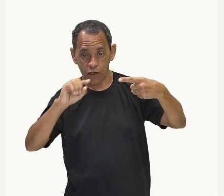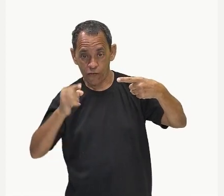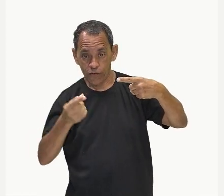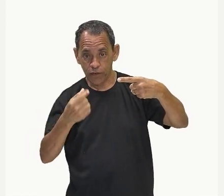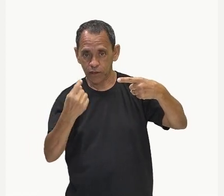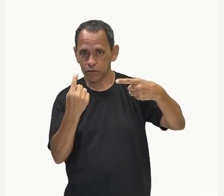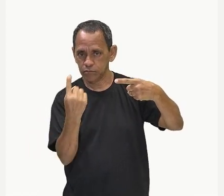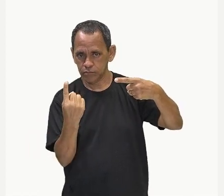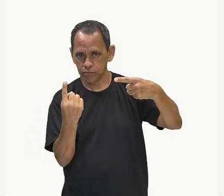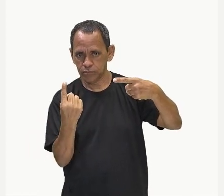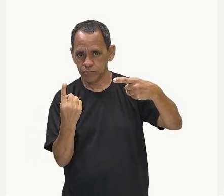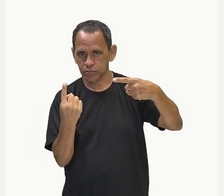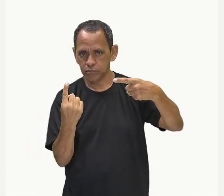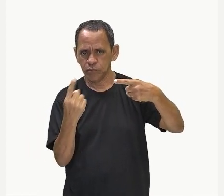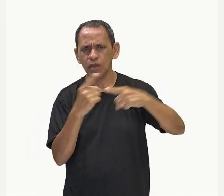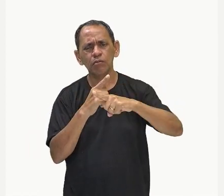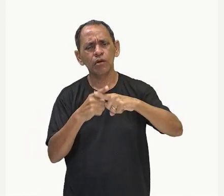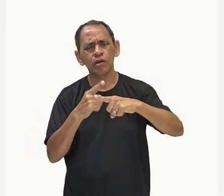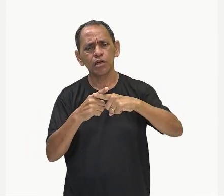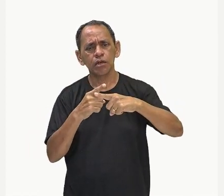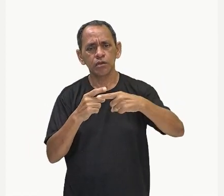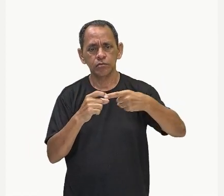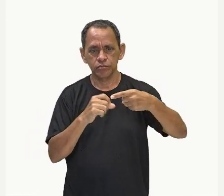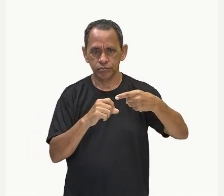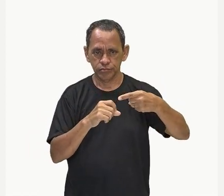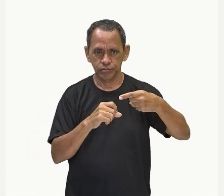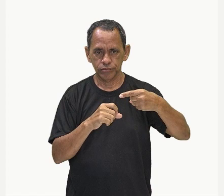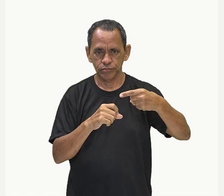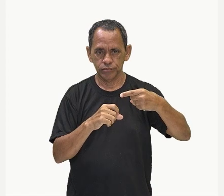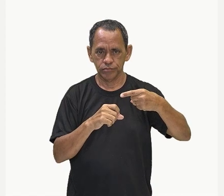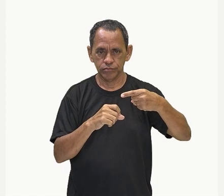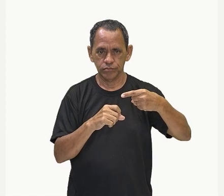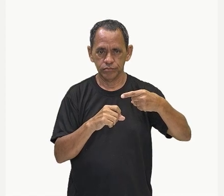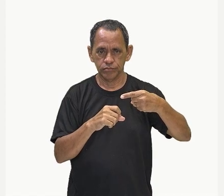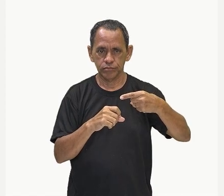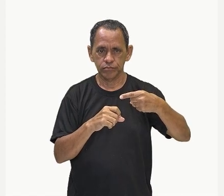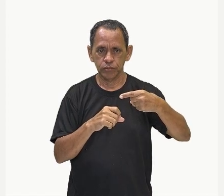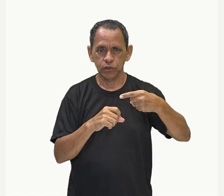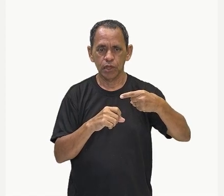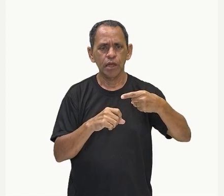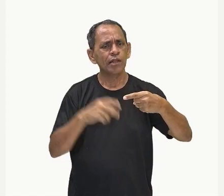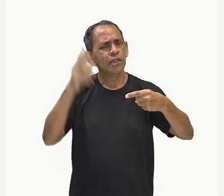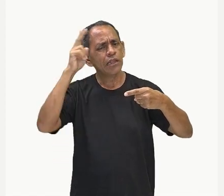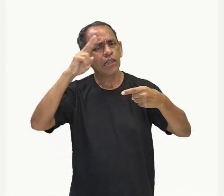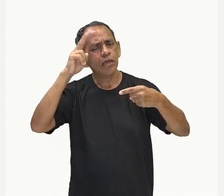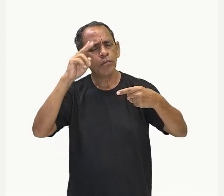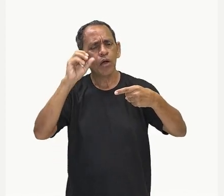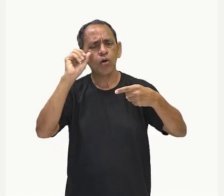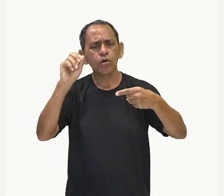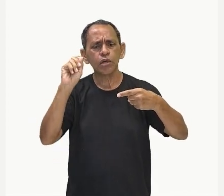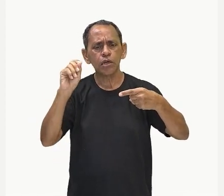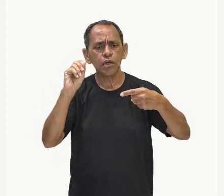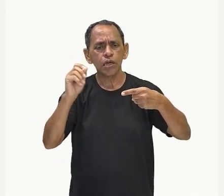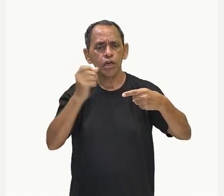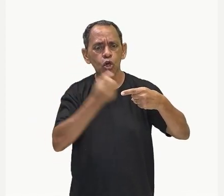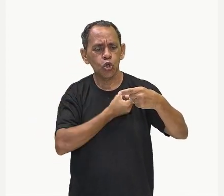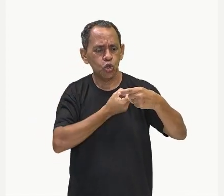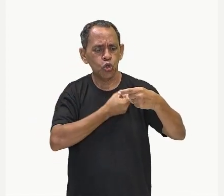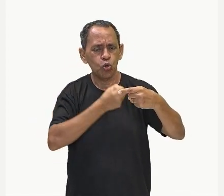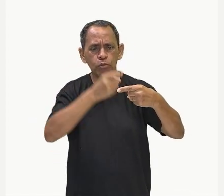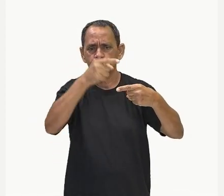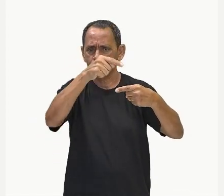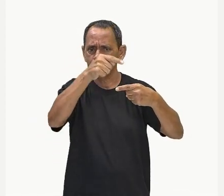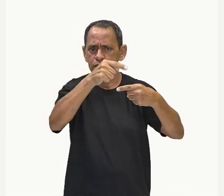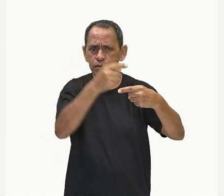0,1. Mas por que é 0,1? Basta a gente pegar o númerozinho que está em cima, aqui no caso é o